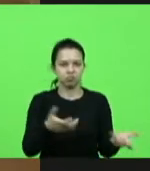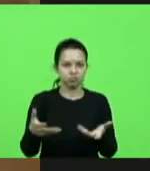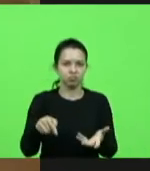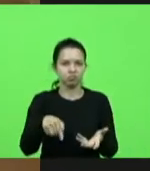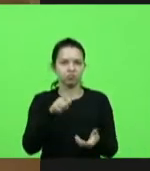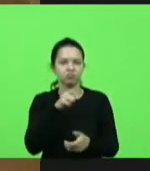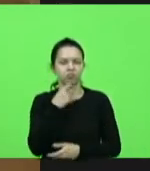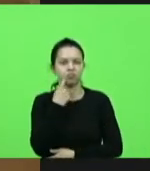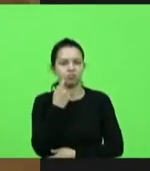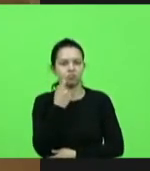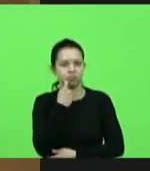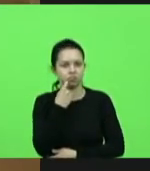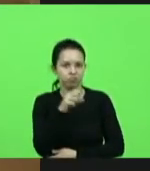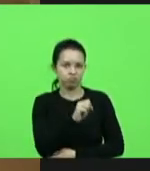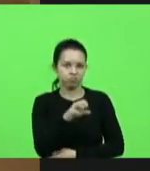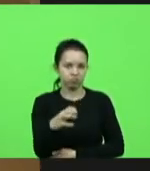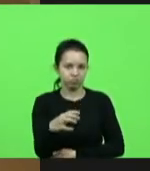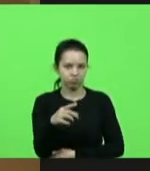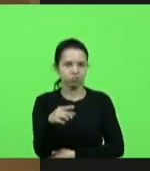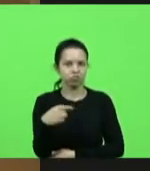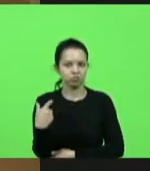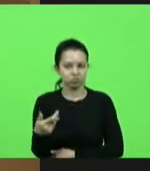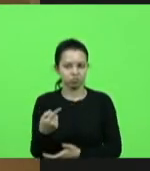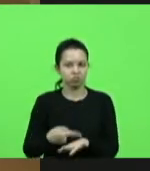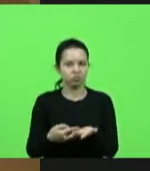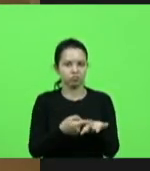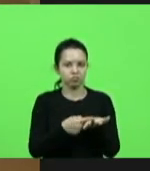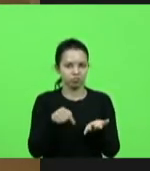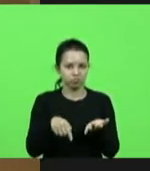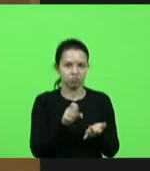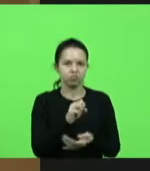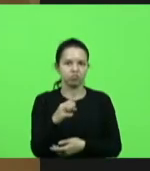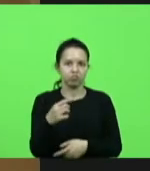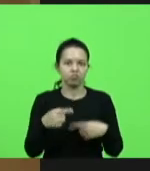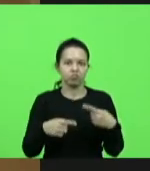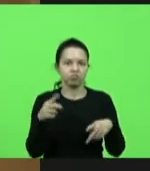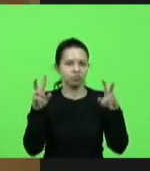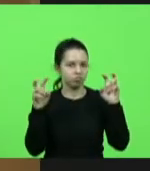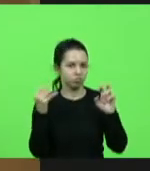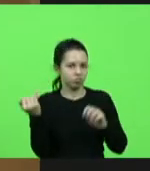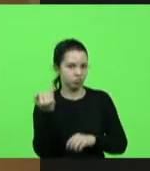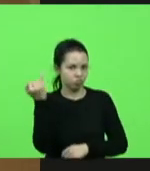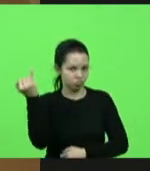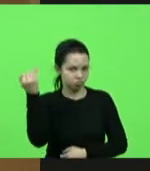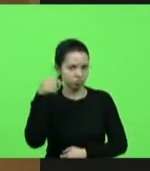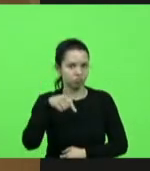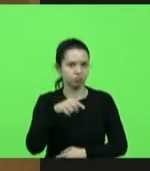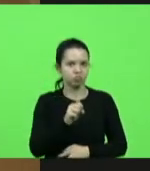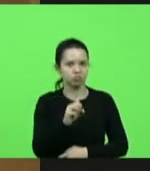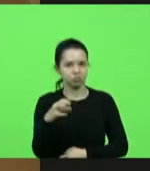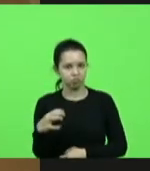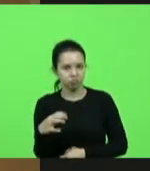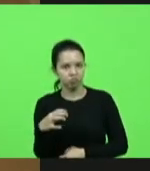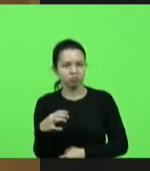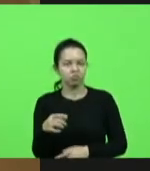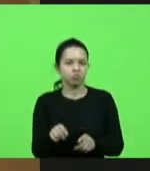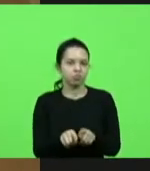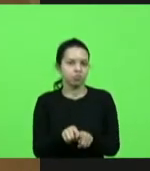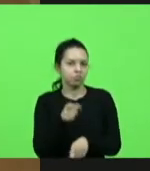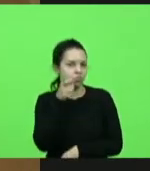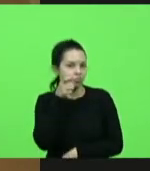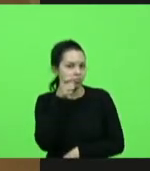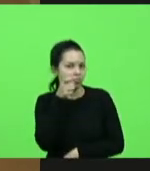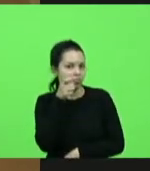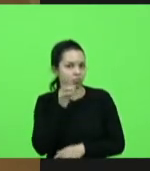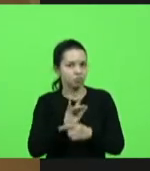agenda aqui para o Brasília para tratar de pautas importantes de Santa Catarina. E quem acompanhar as redes sociais do deputado Vanatis vai